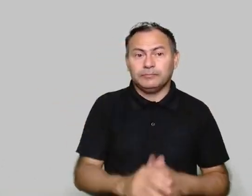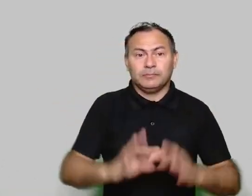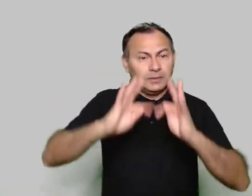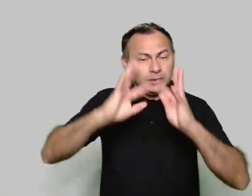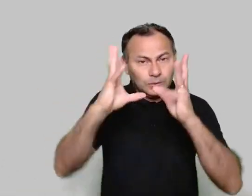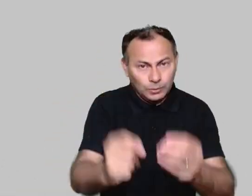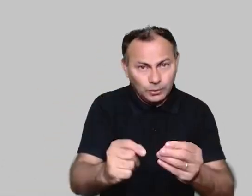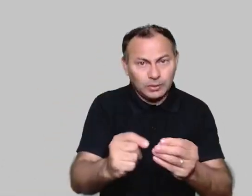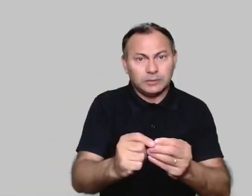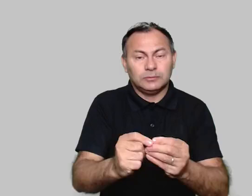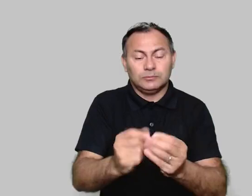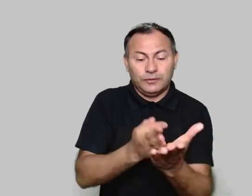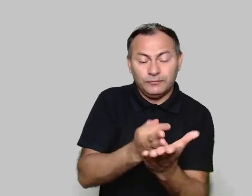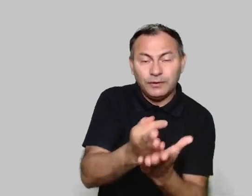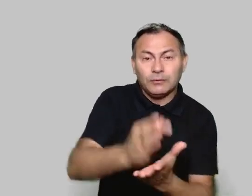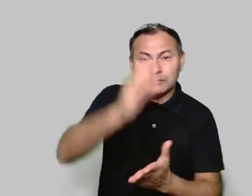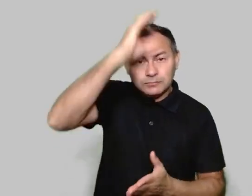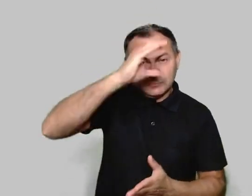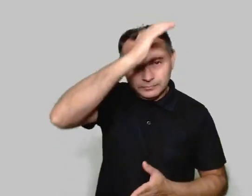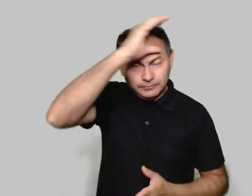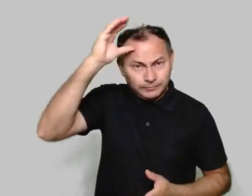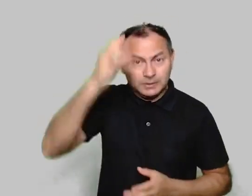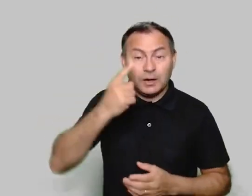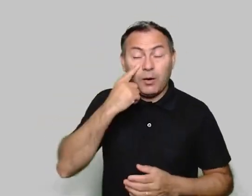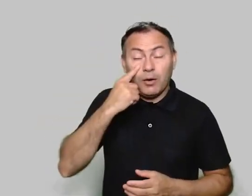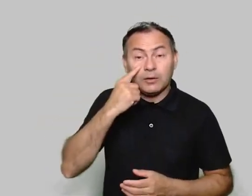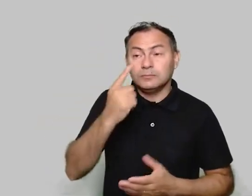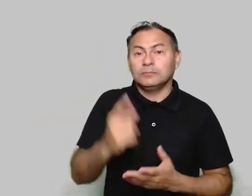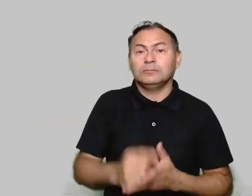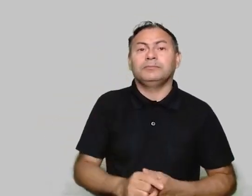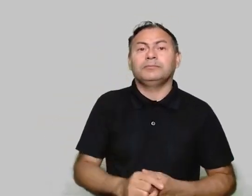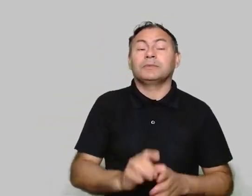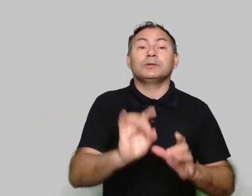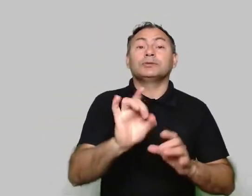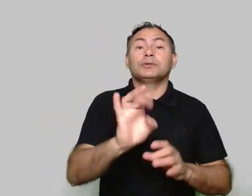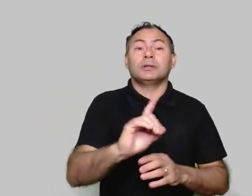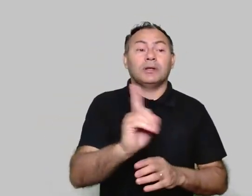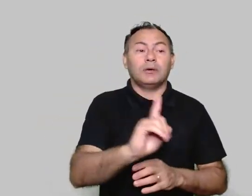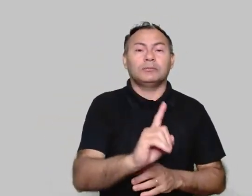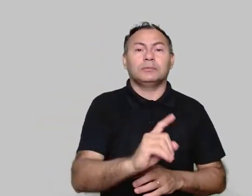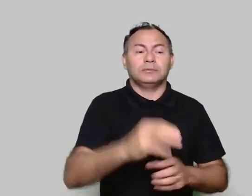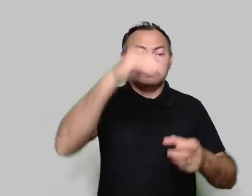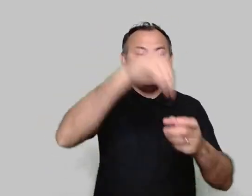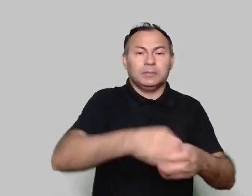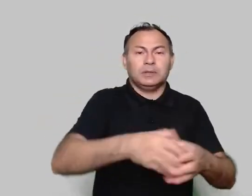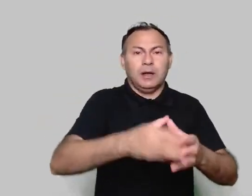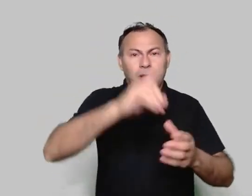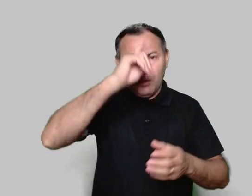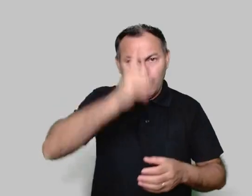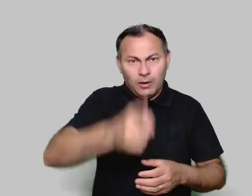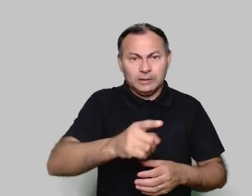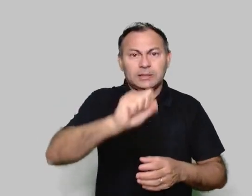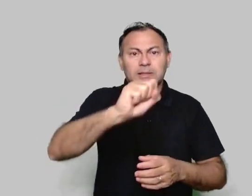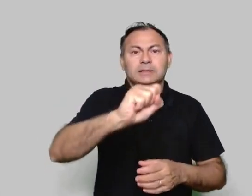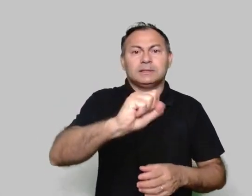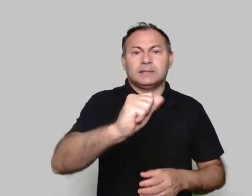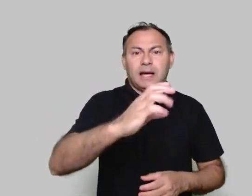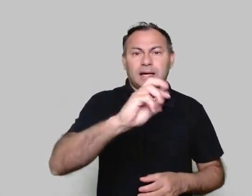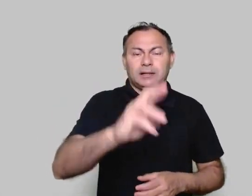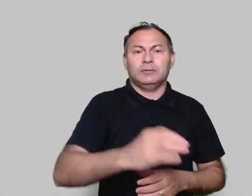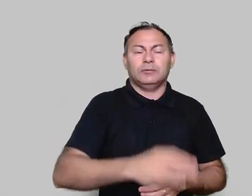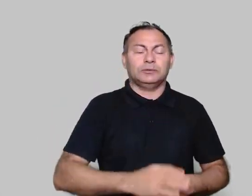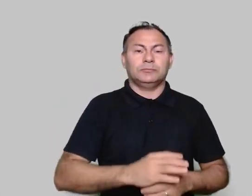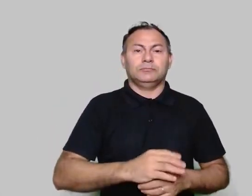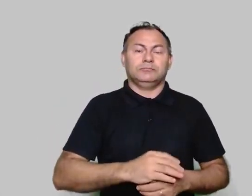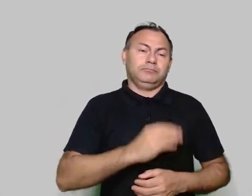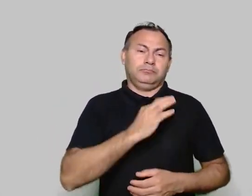compreendidos todos os fiéis cristãos, olha aí, exceto os membros da ordem sacra, os